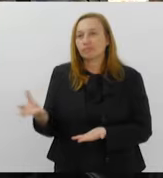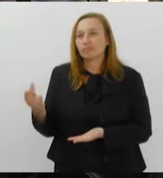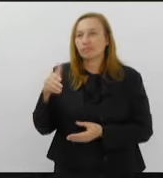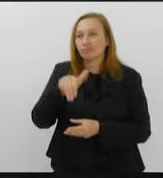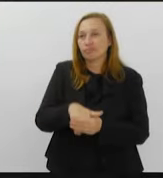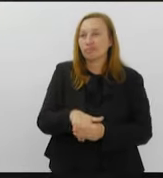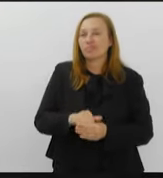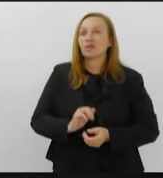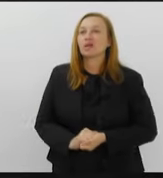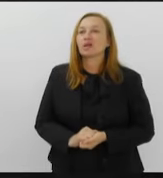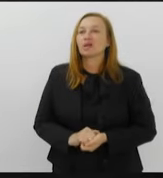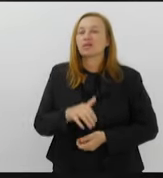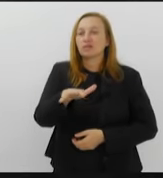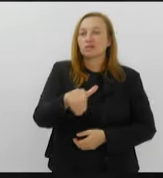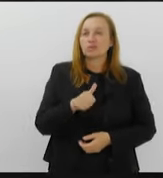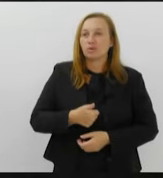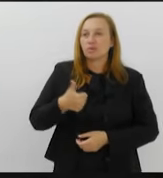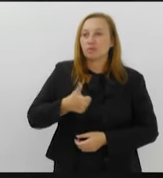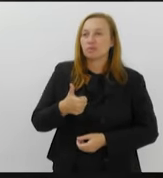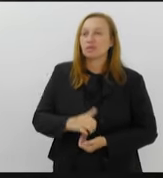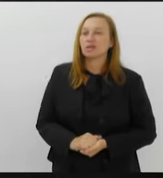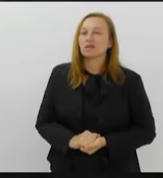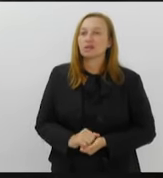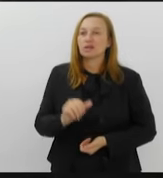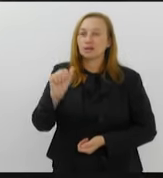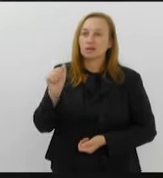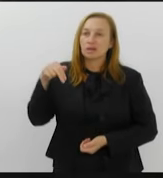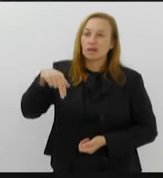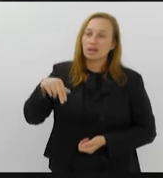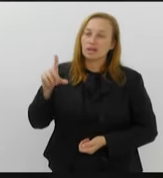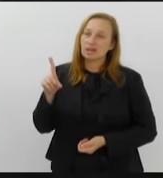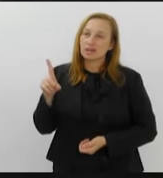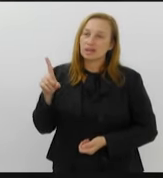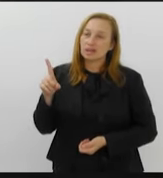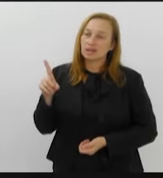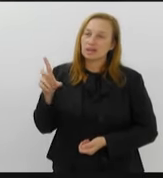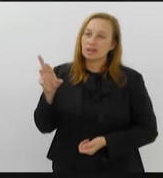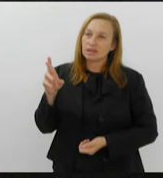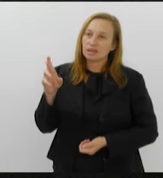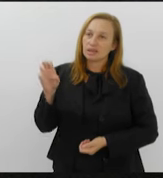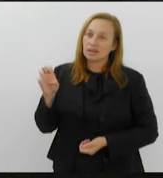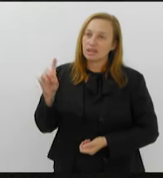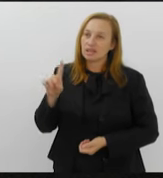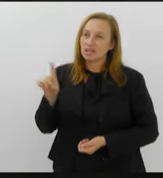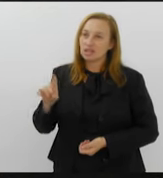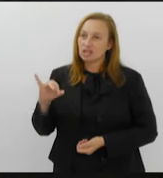Então, eu vou chamar o primeiro aqui, André Zinho Siciliano.